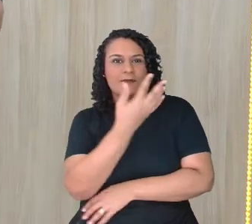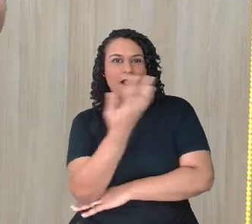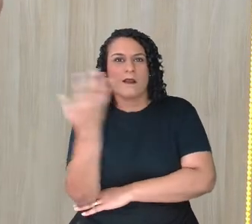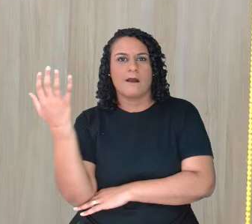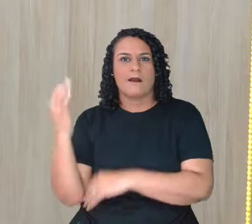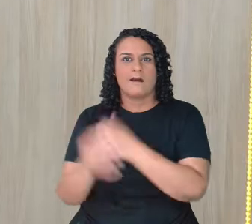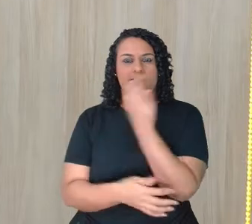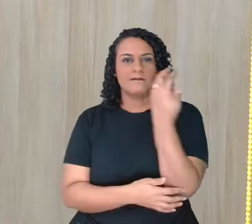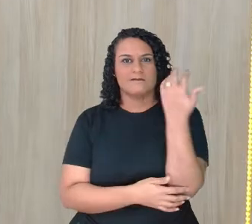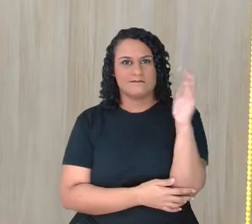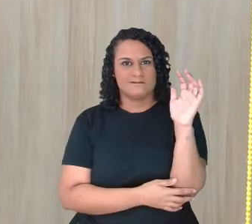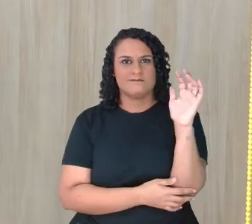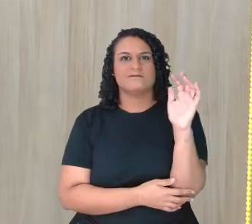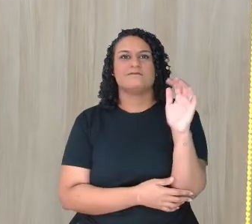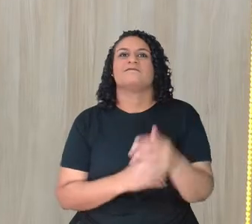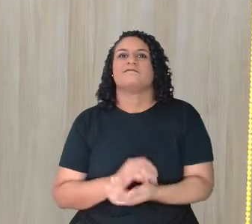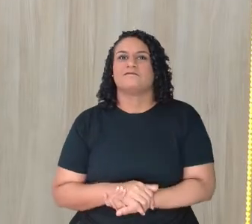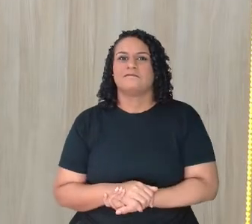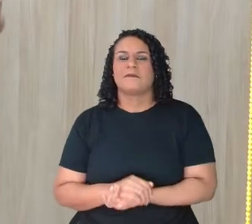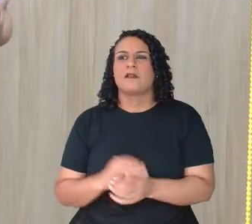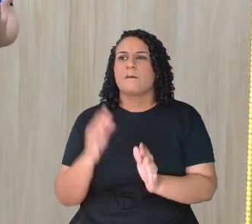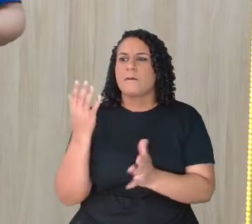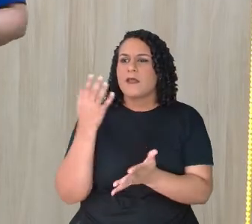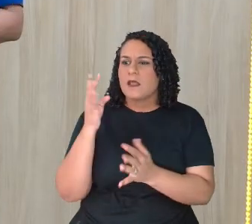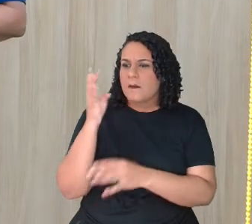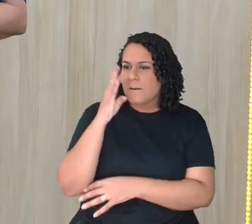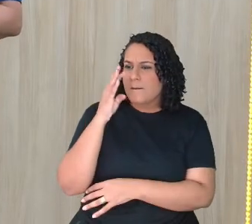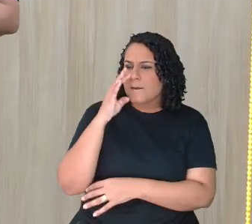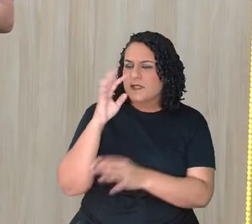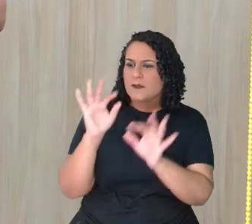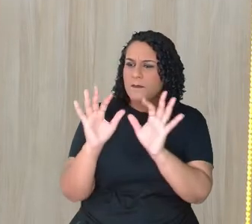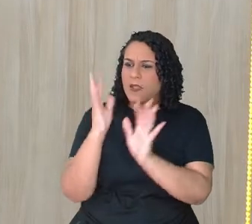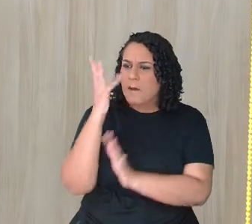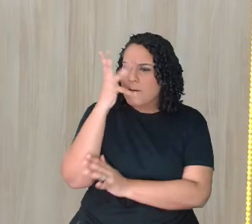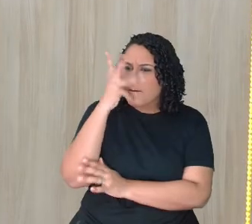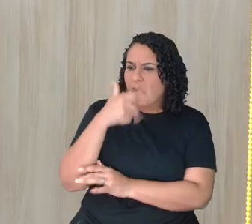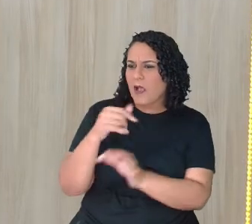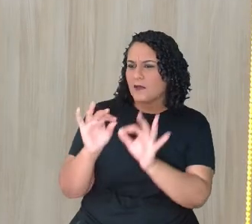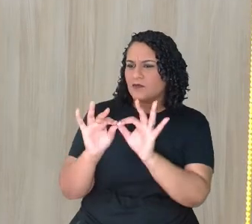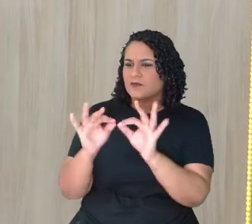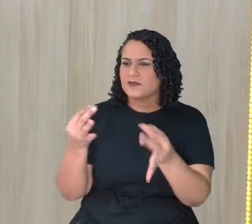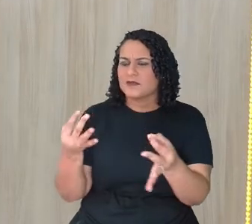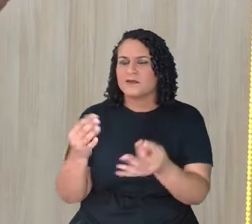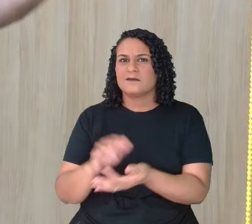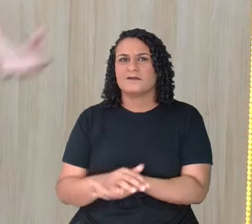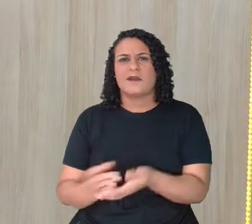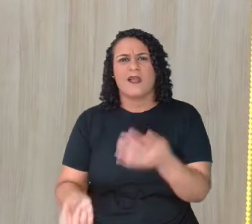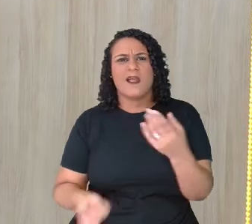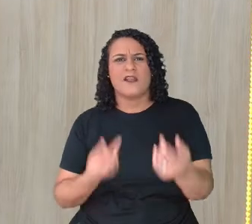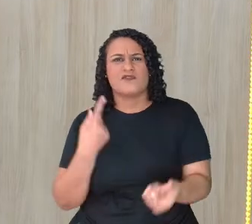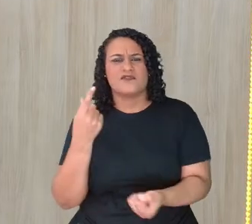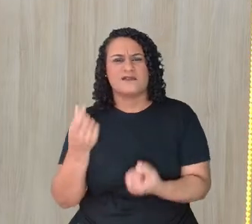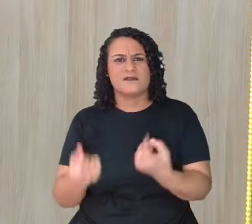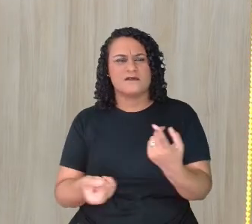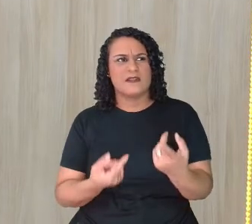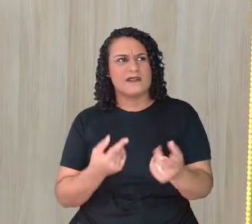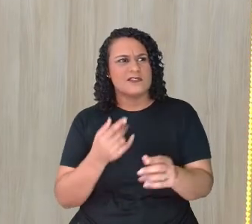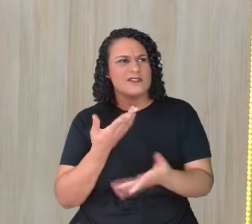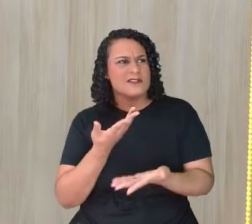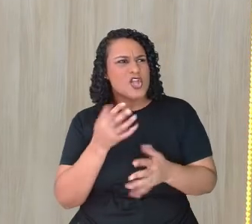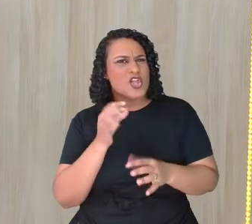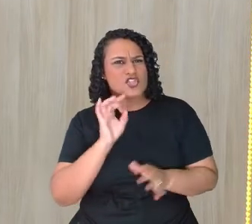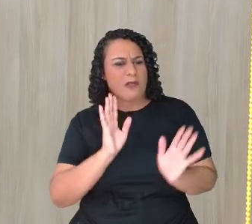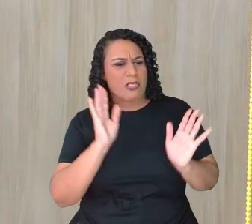Estarem se voltando para o belo e o simples ao mesmo tempo. Porque estamos tão, assim, tomados por tecnologia que é